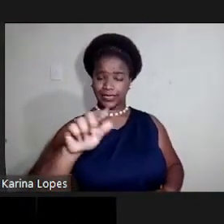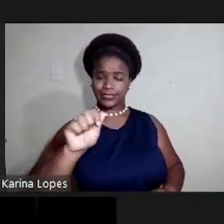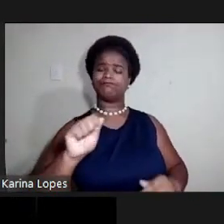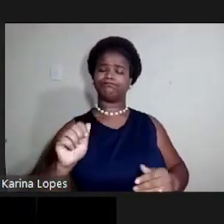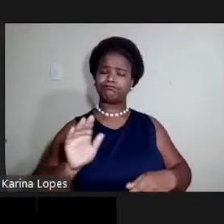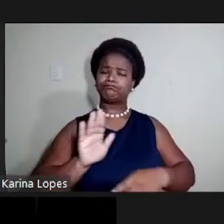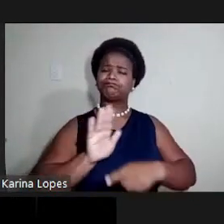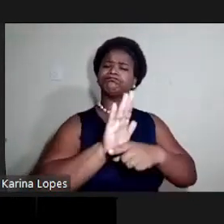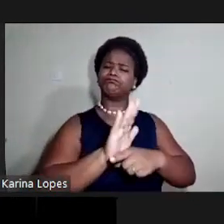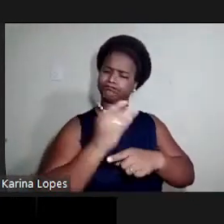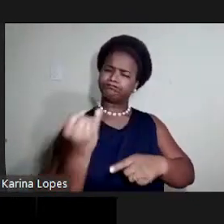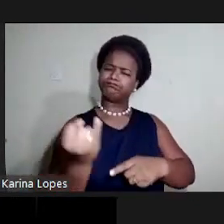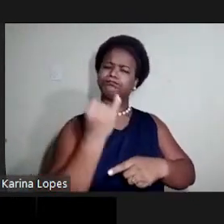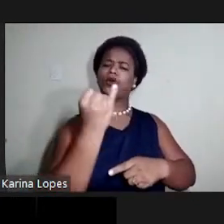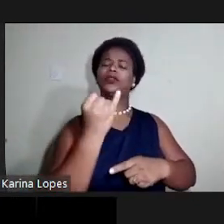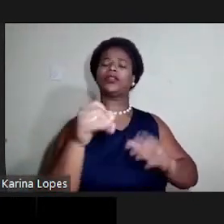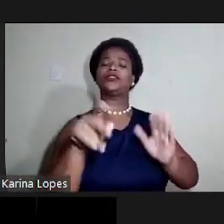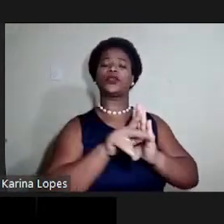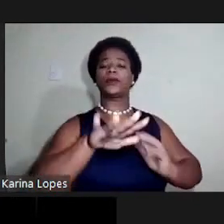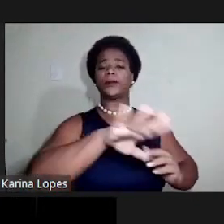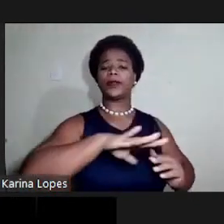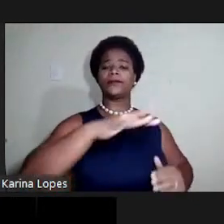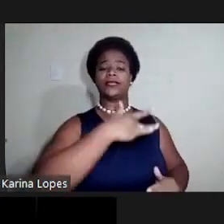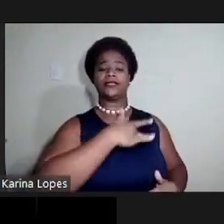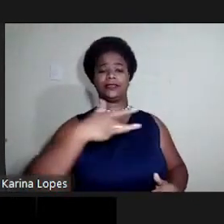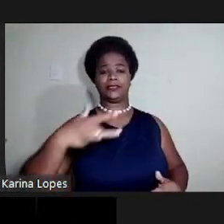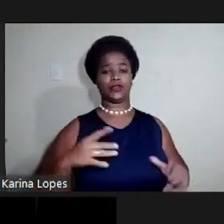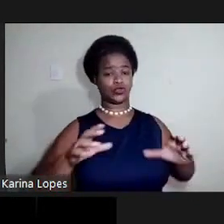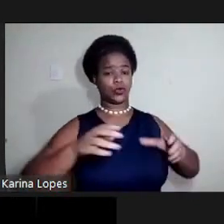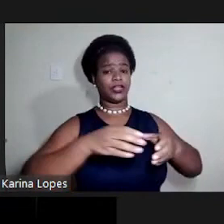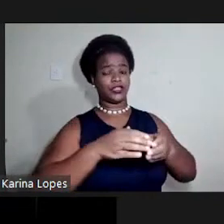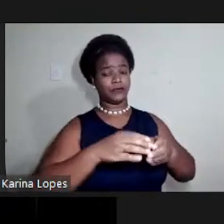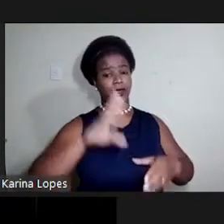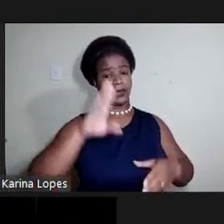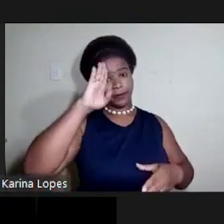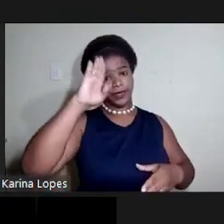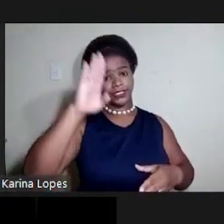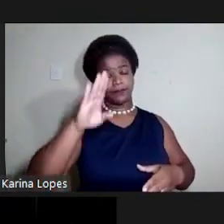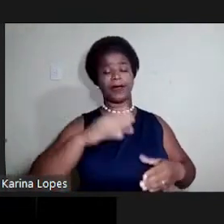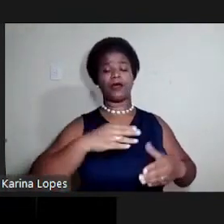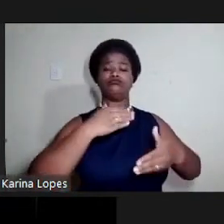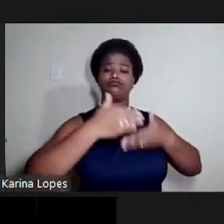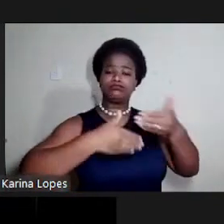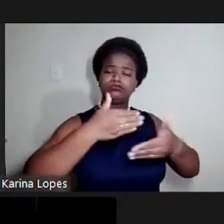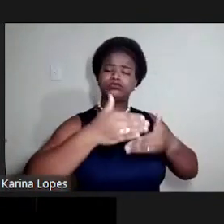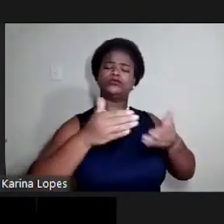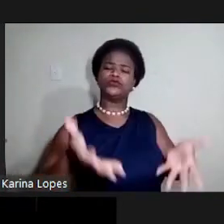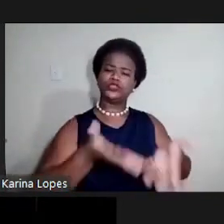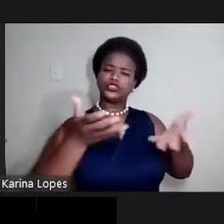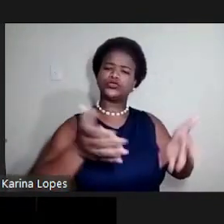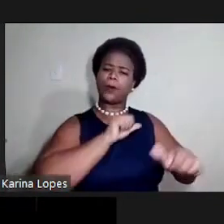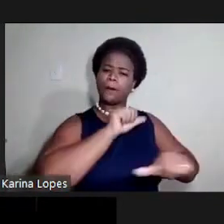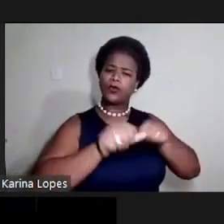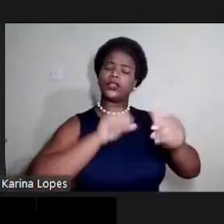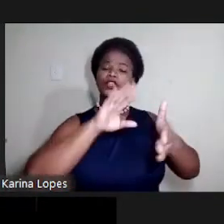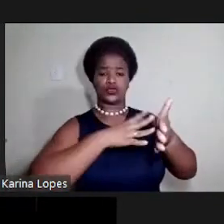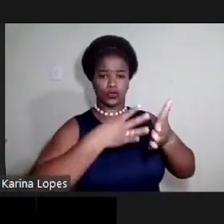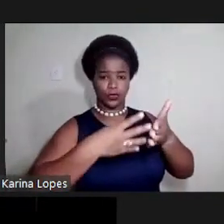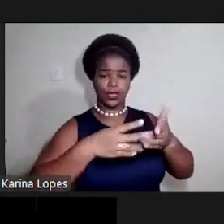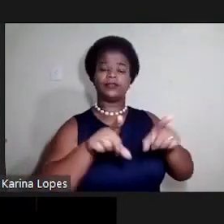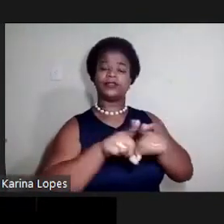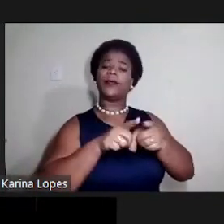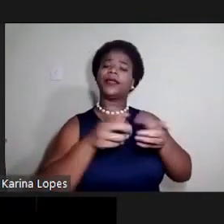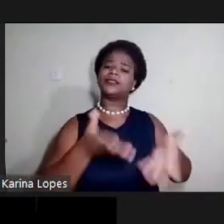da saúde coletiva e, particularmente, da epidemiologia, estimulando grandes mudanças curriculares e incentivando a